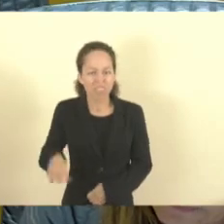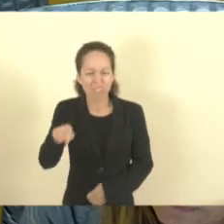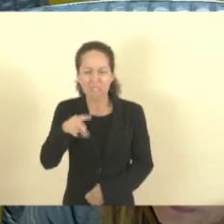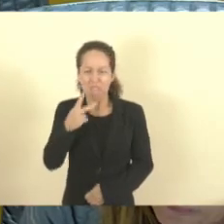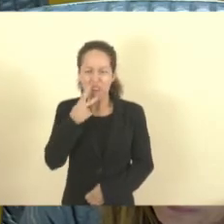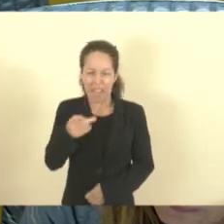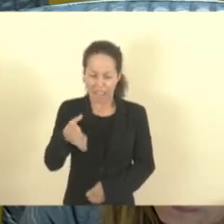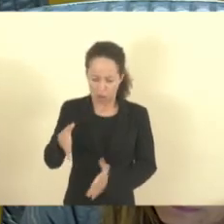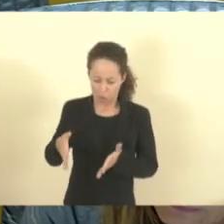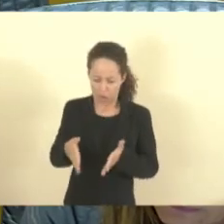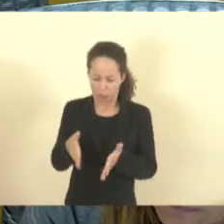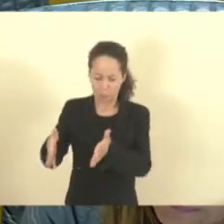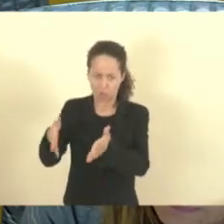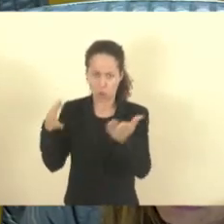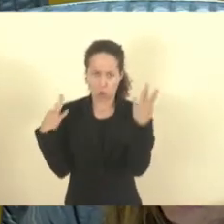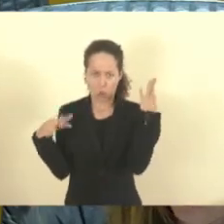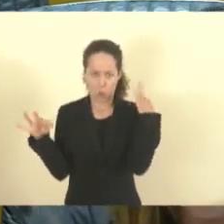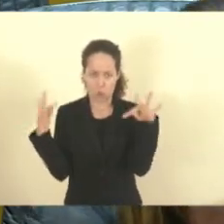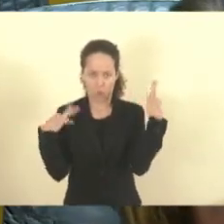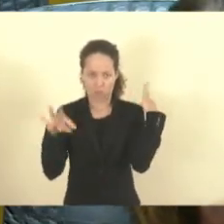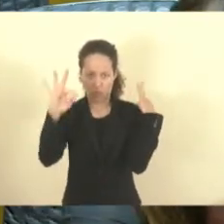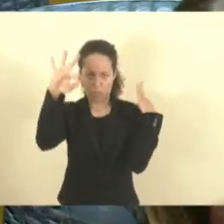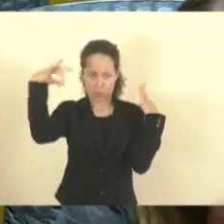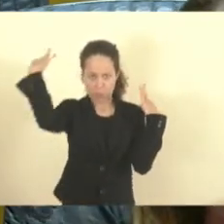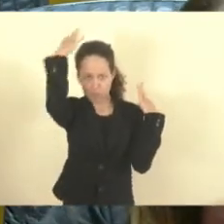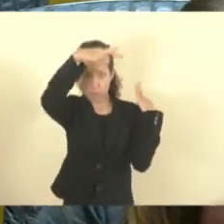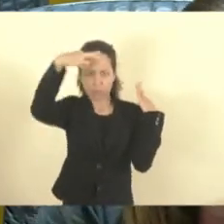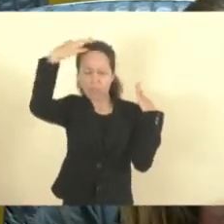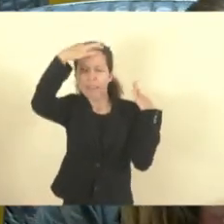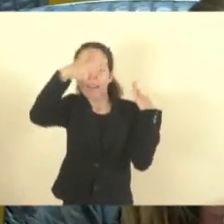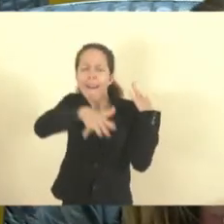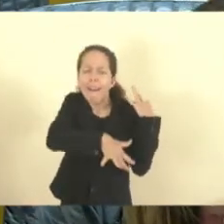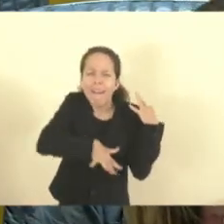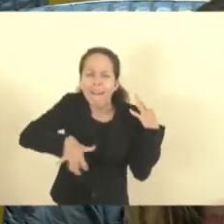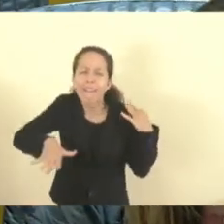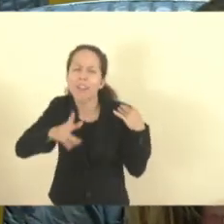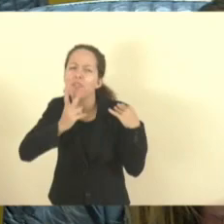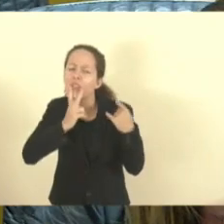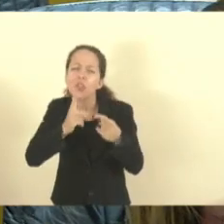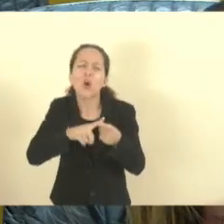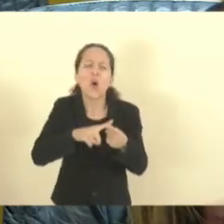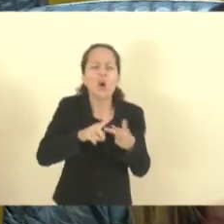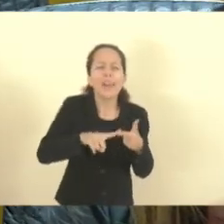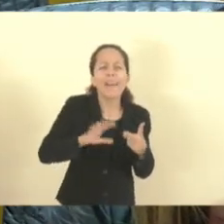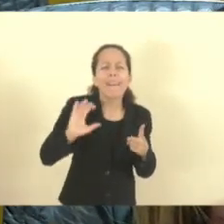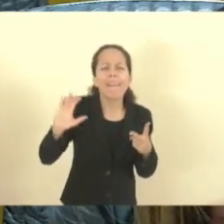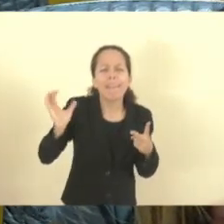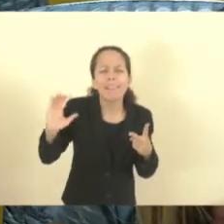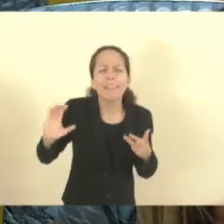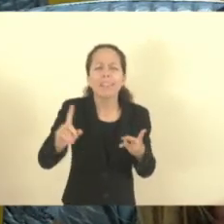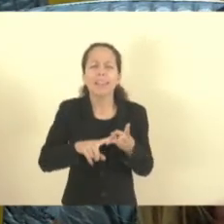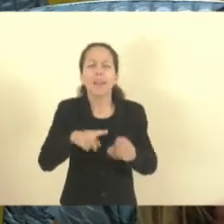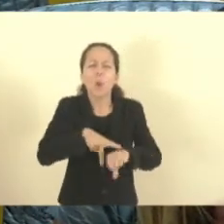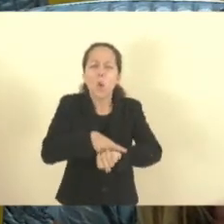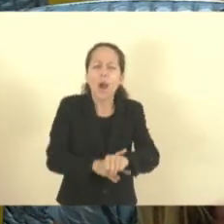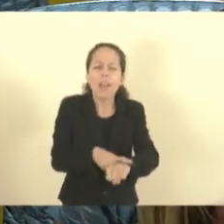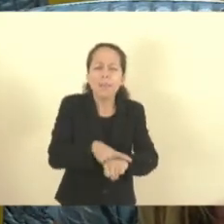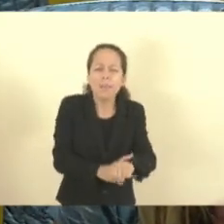turismo no estado do Espírito Santo, que todas as cidades da Grande Vitória, Vitória, Cariacica,